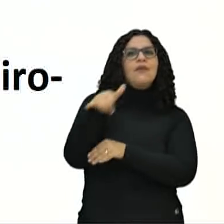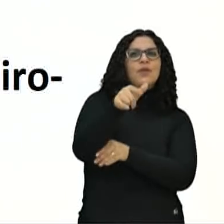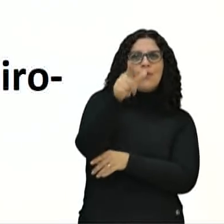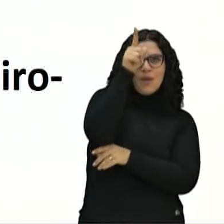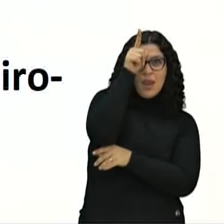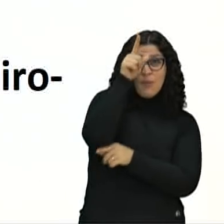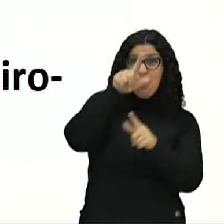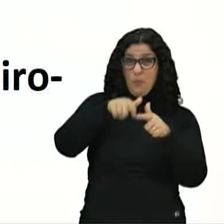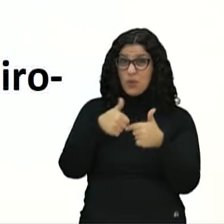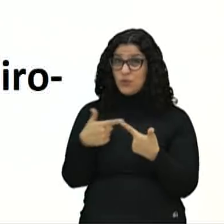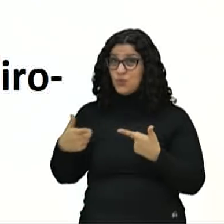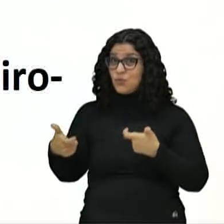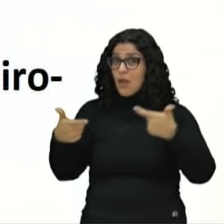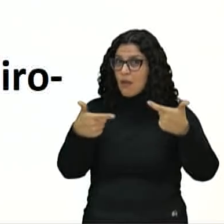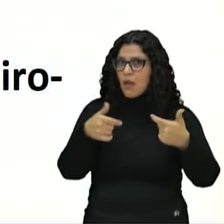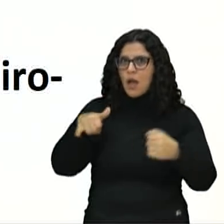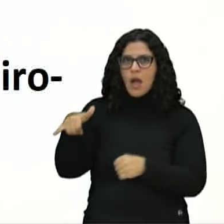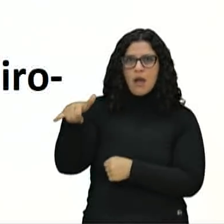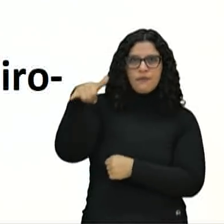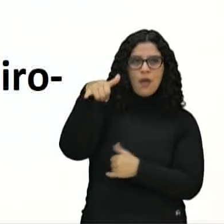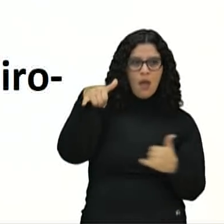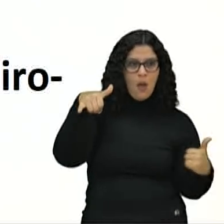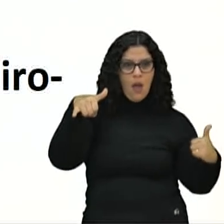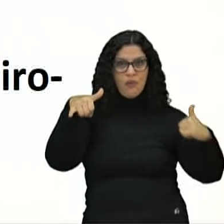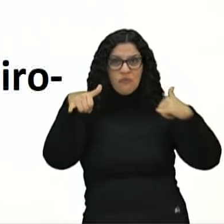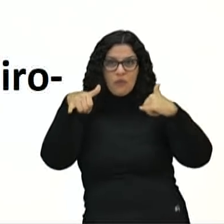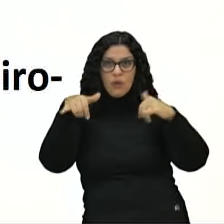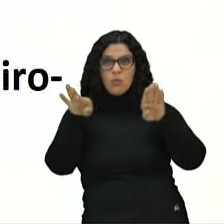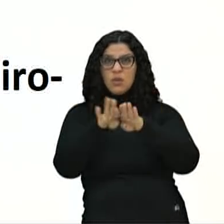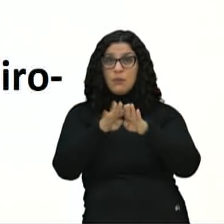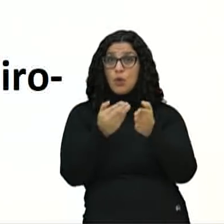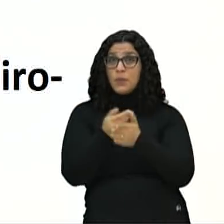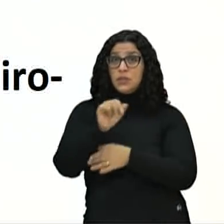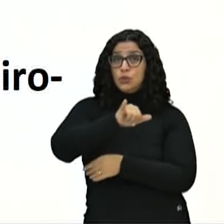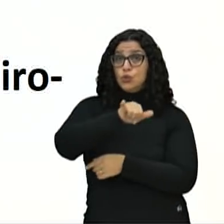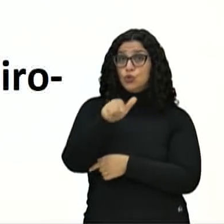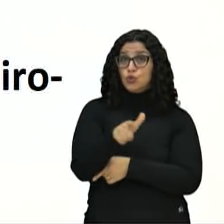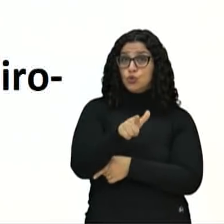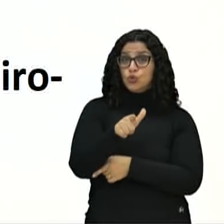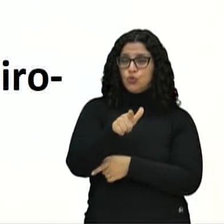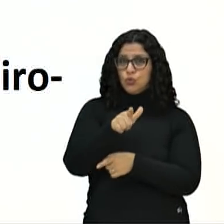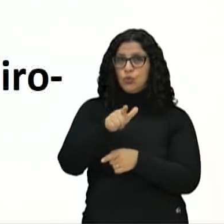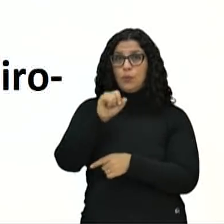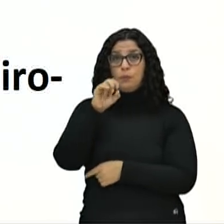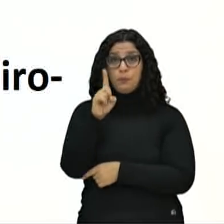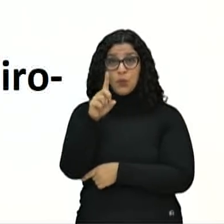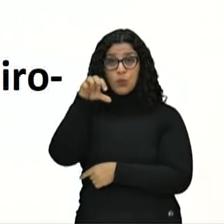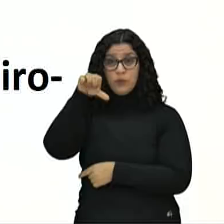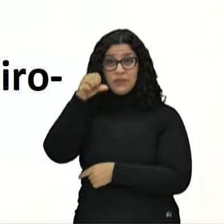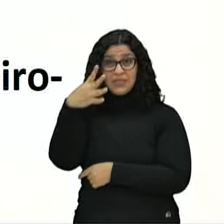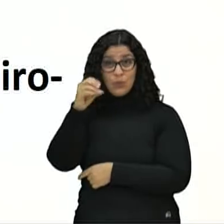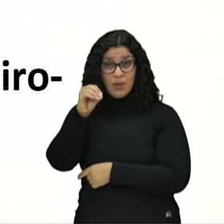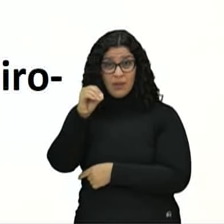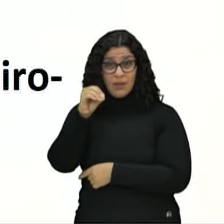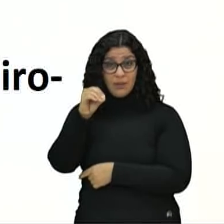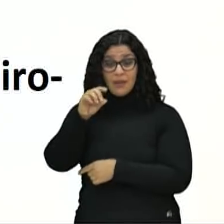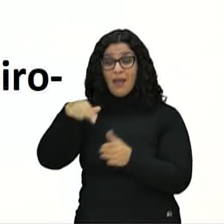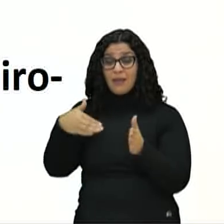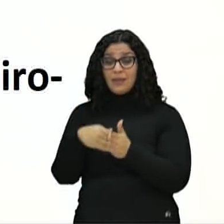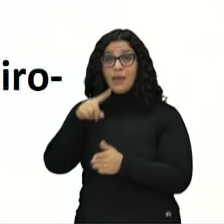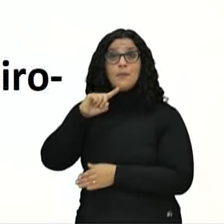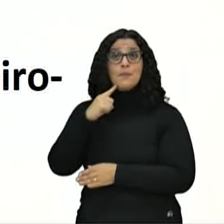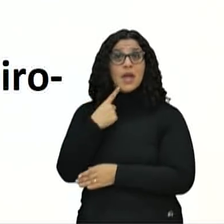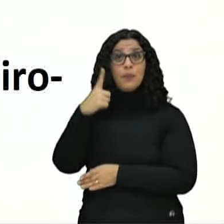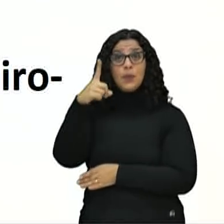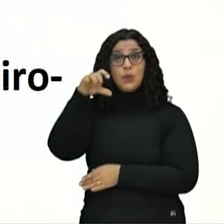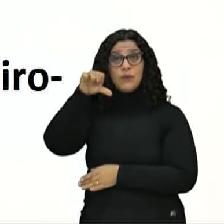as batalhas aéreas que começaram em julho de 40 e foram até maio de 41, 10 meses de batalhas